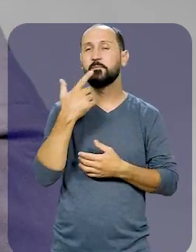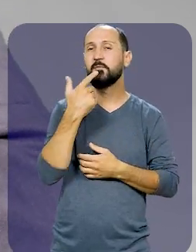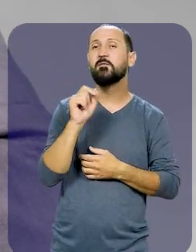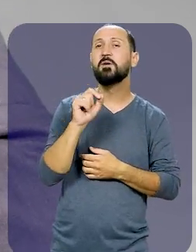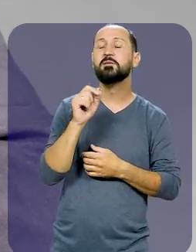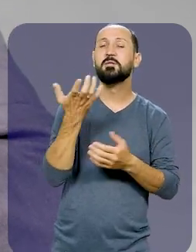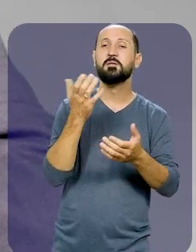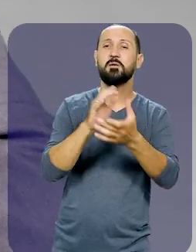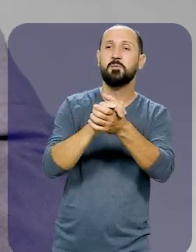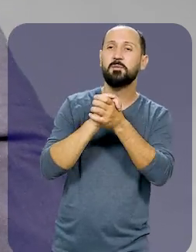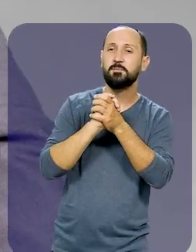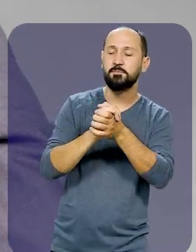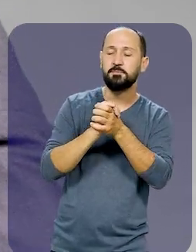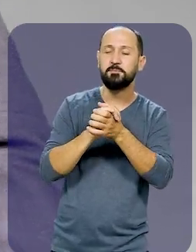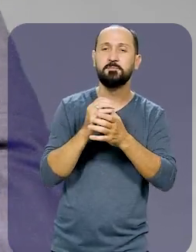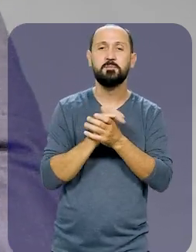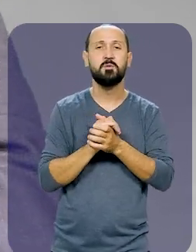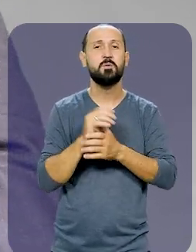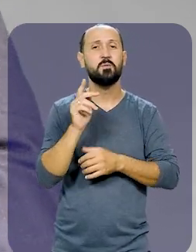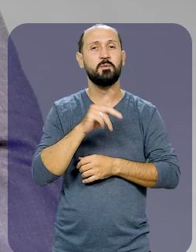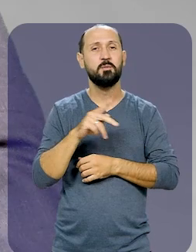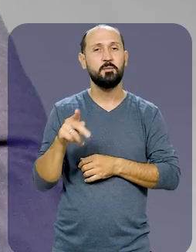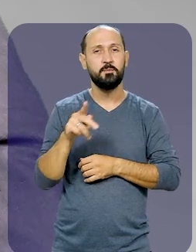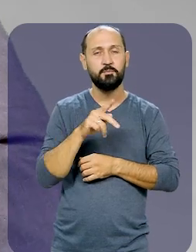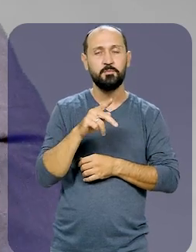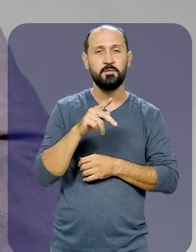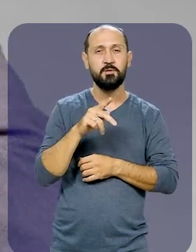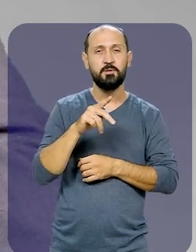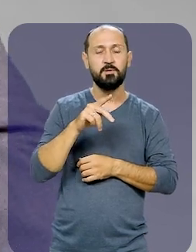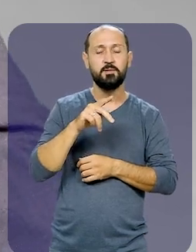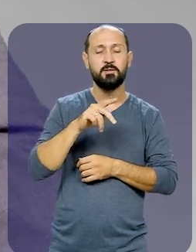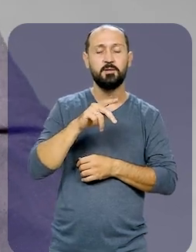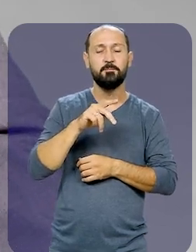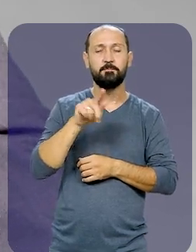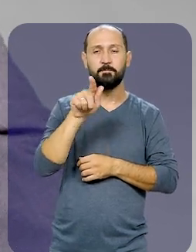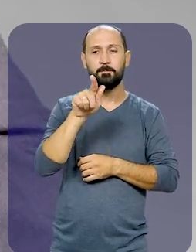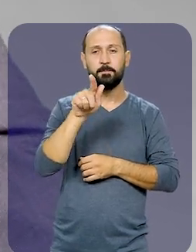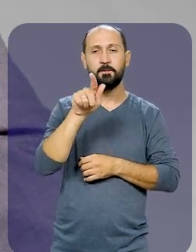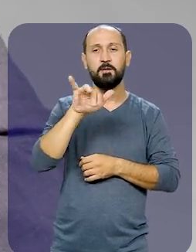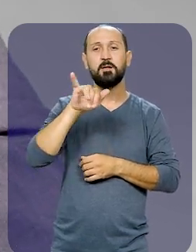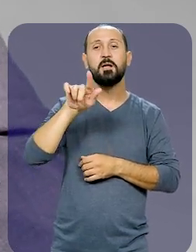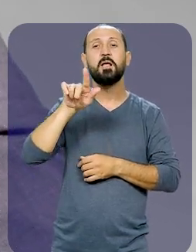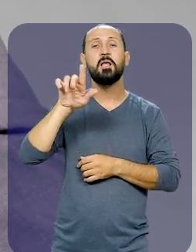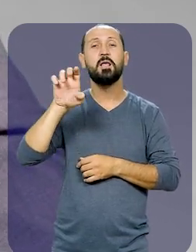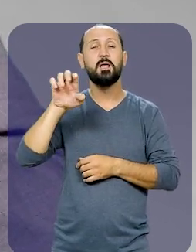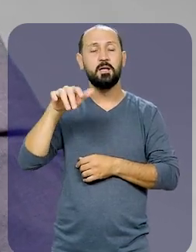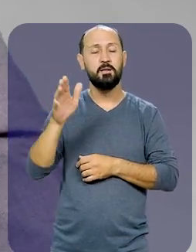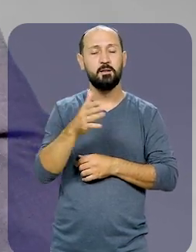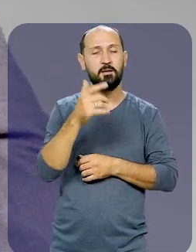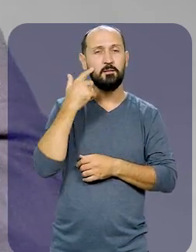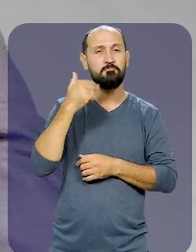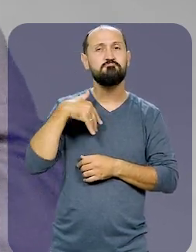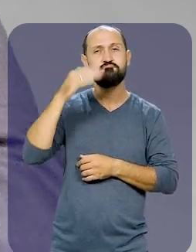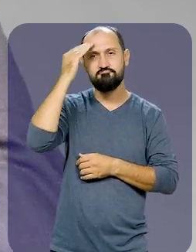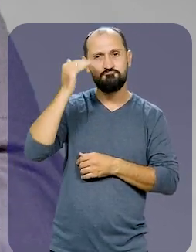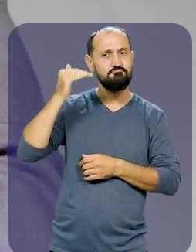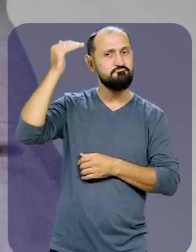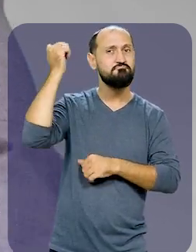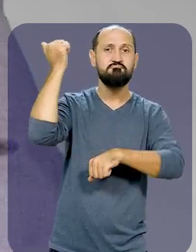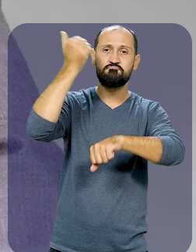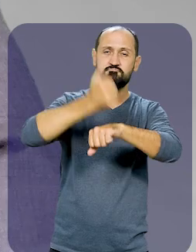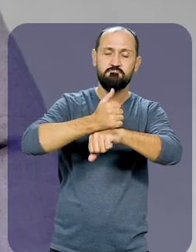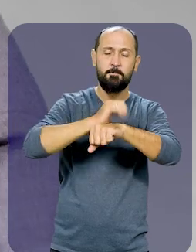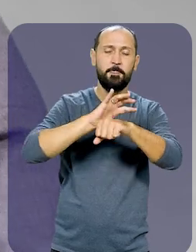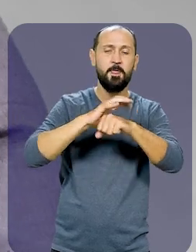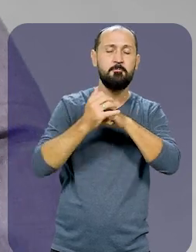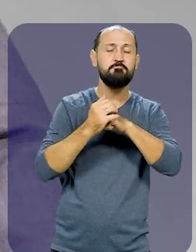uma homenagem ao professor Guilherme Peck, que é a maior autoridade do pós-Covid